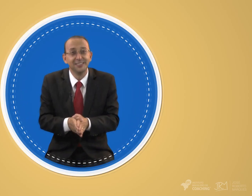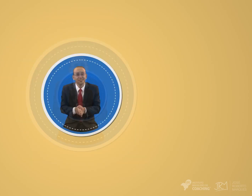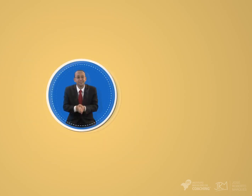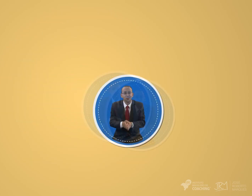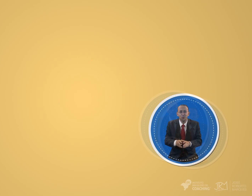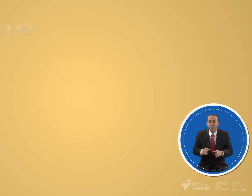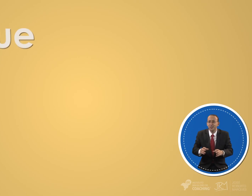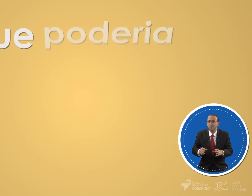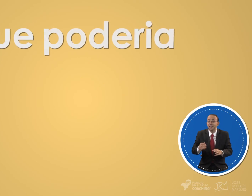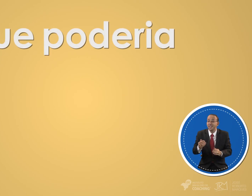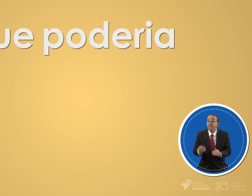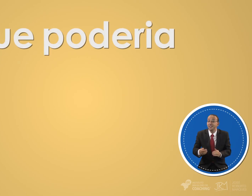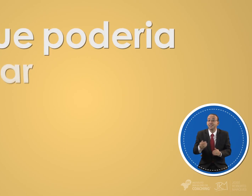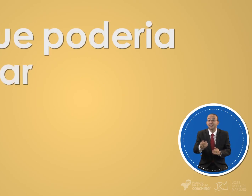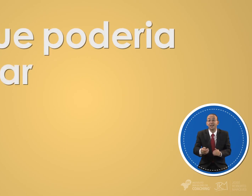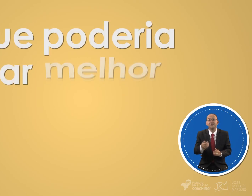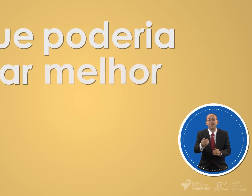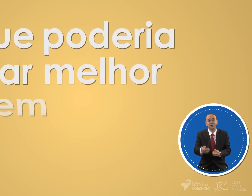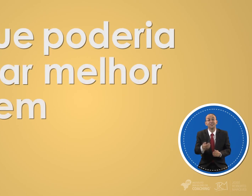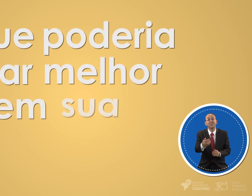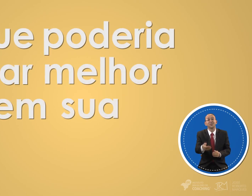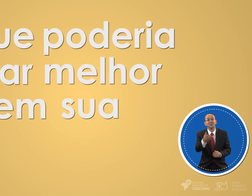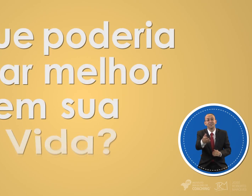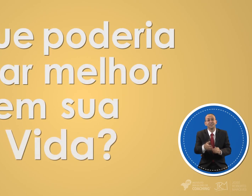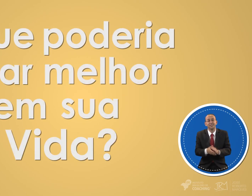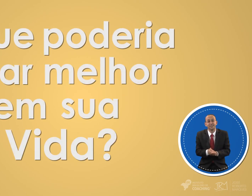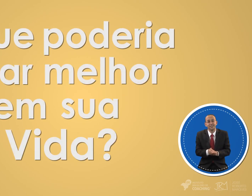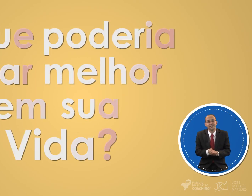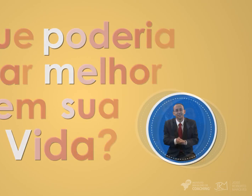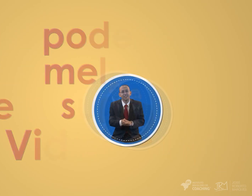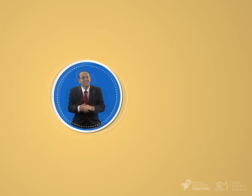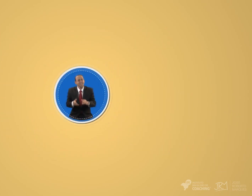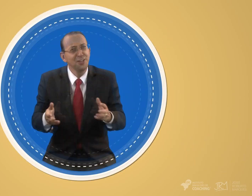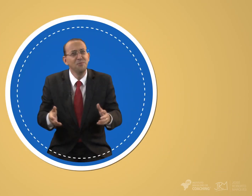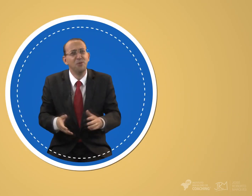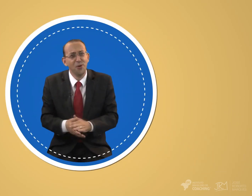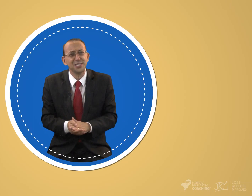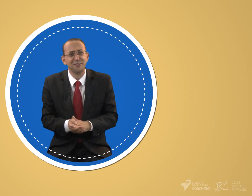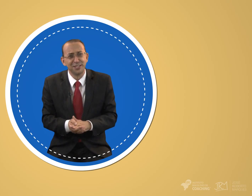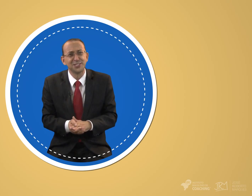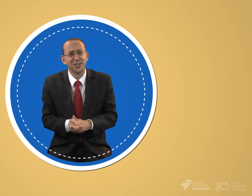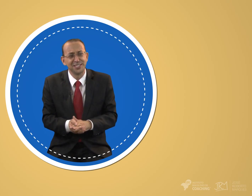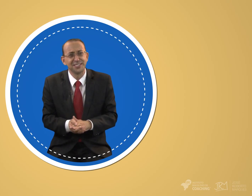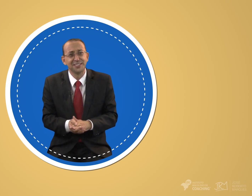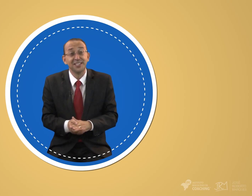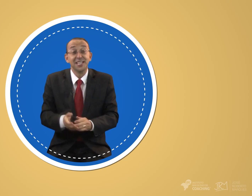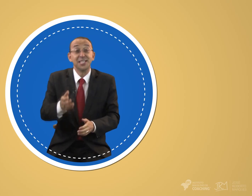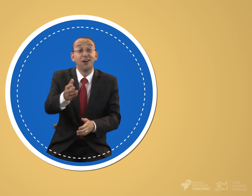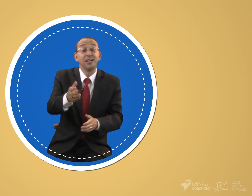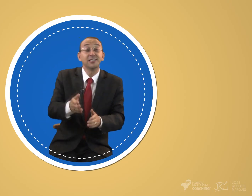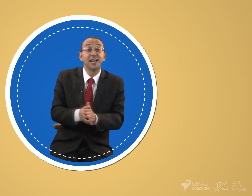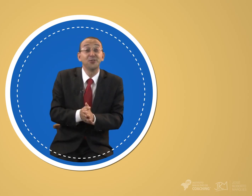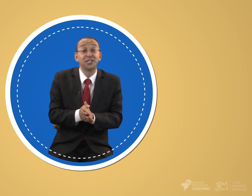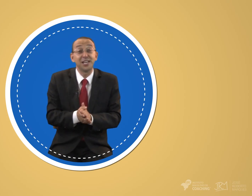bloqueia o que poderia estar melhor na sua vida são boas reflexões